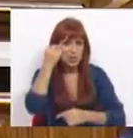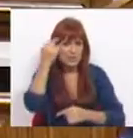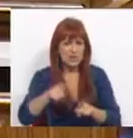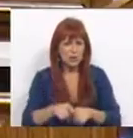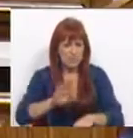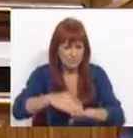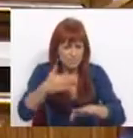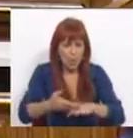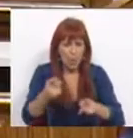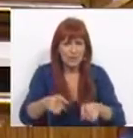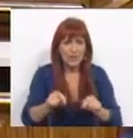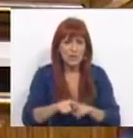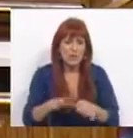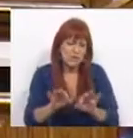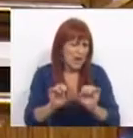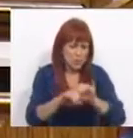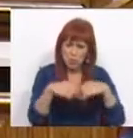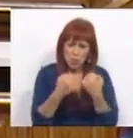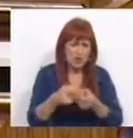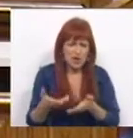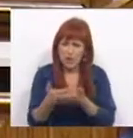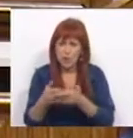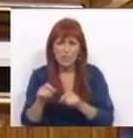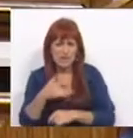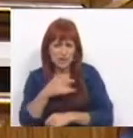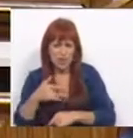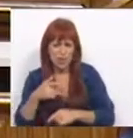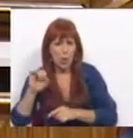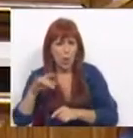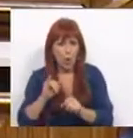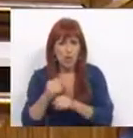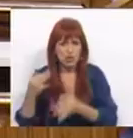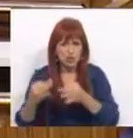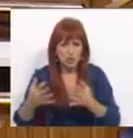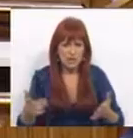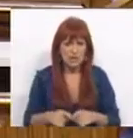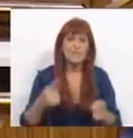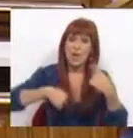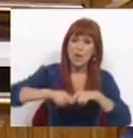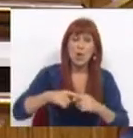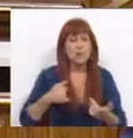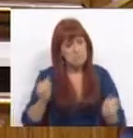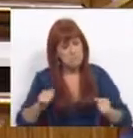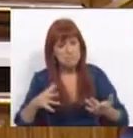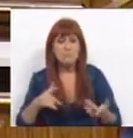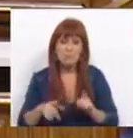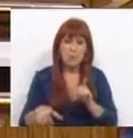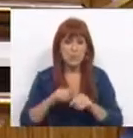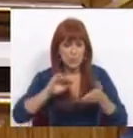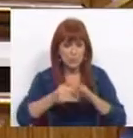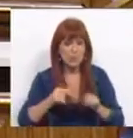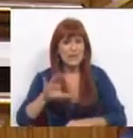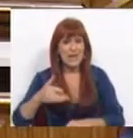e reforçada, quer seja em termos sociais, económicos, de saúde ou de justiça. E nós até estamos de acordo com o diagnóstico